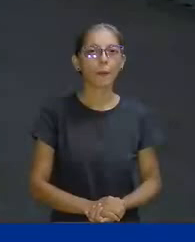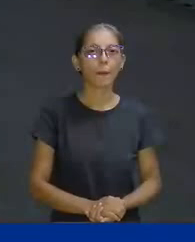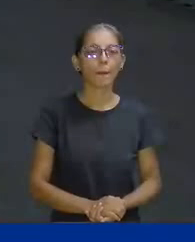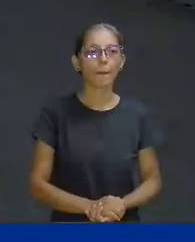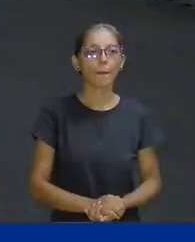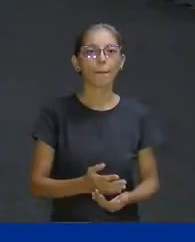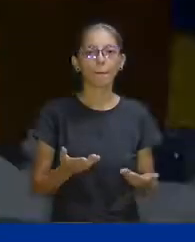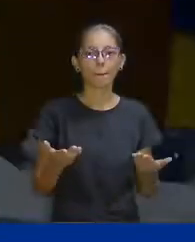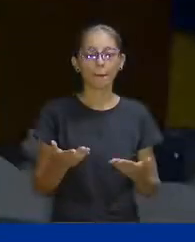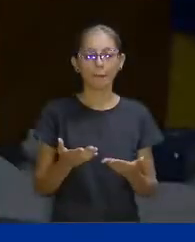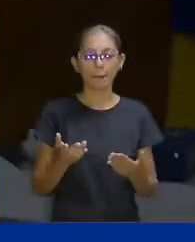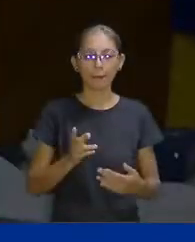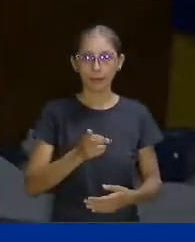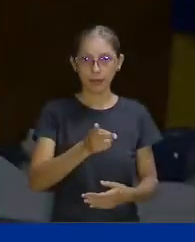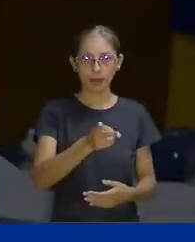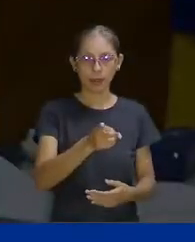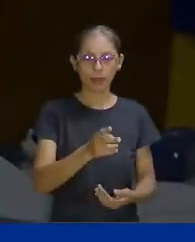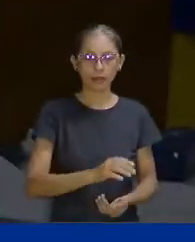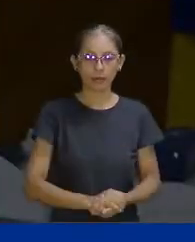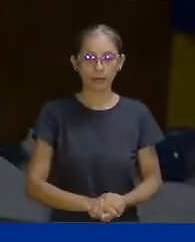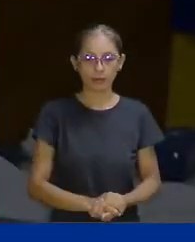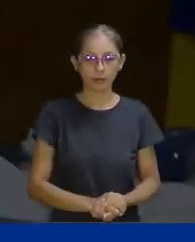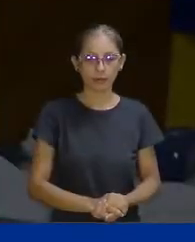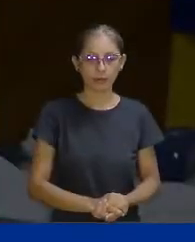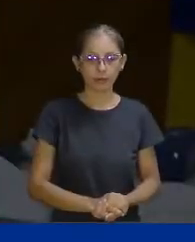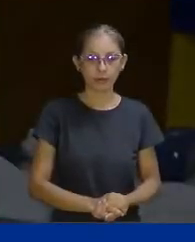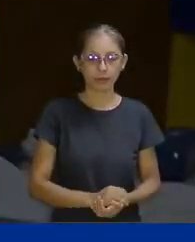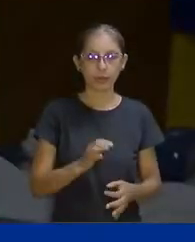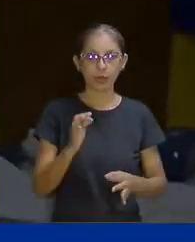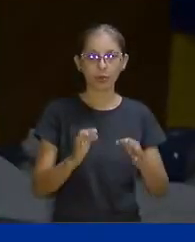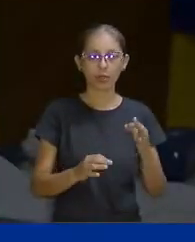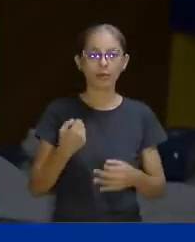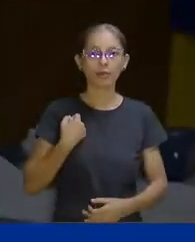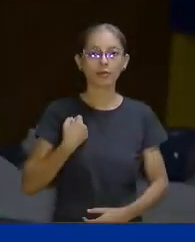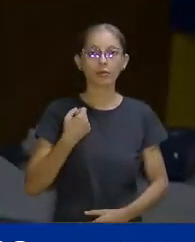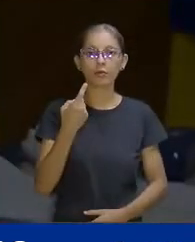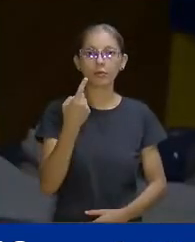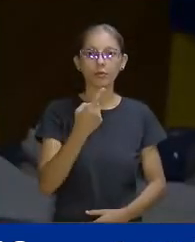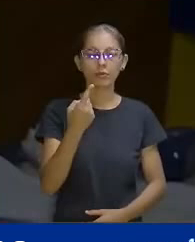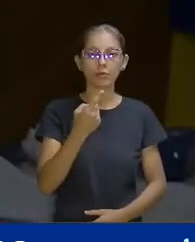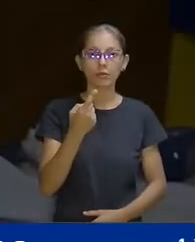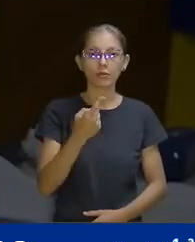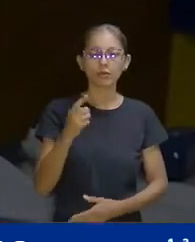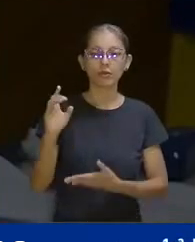Muito bem, vamos chamar em julgamento o item 1 da pauta, prestação de contas